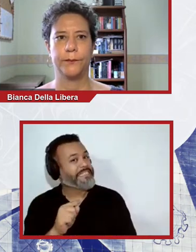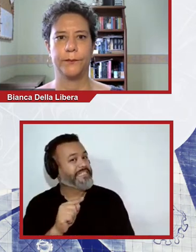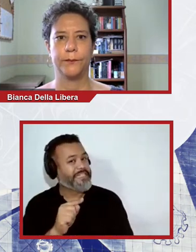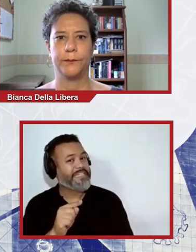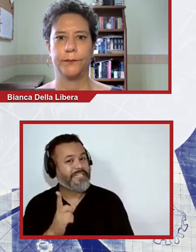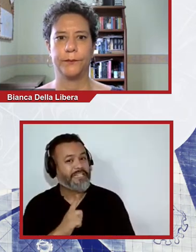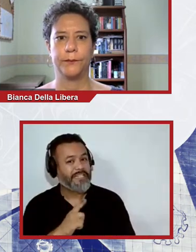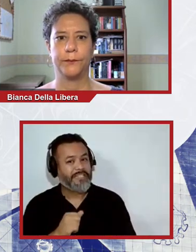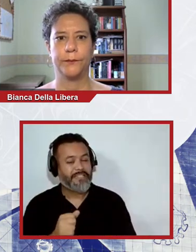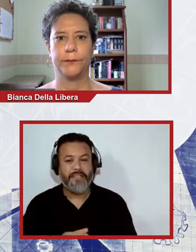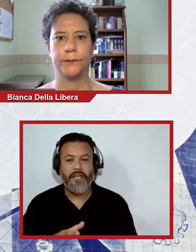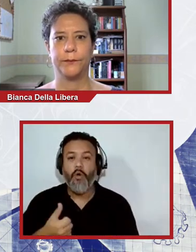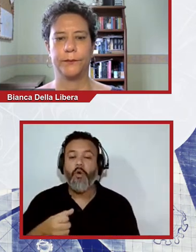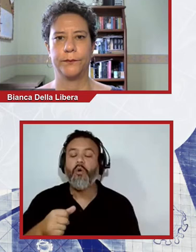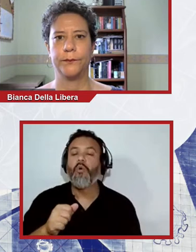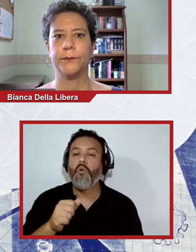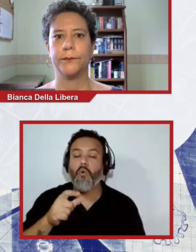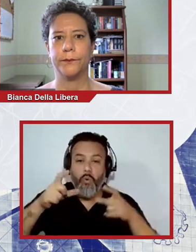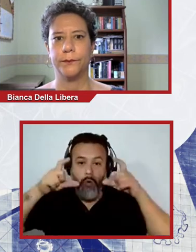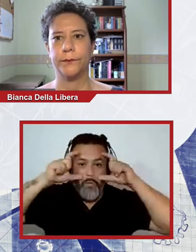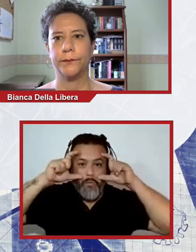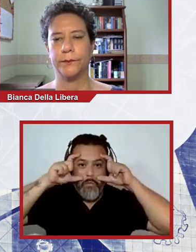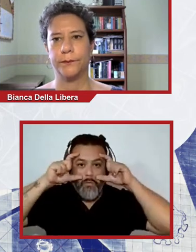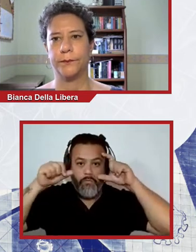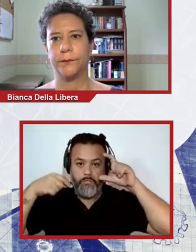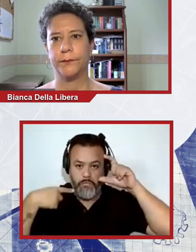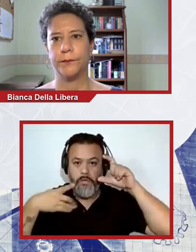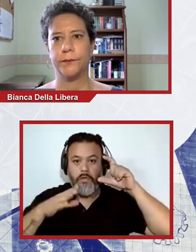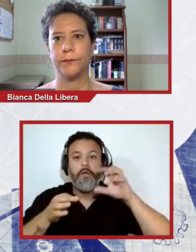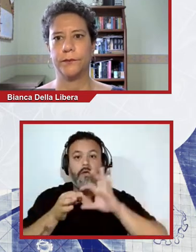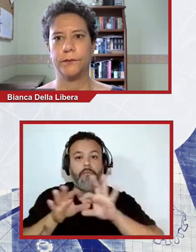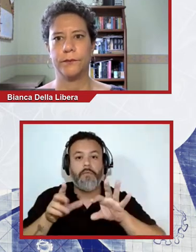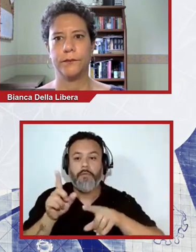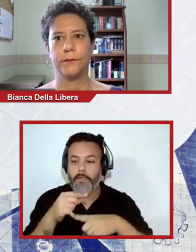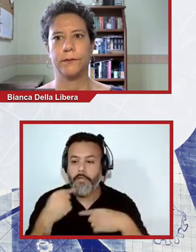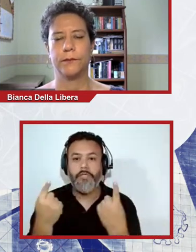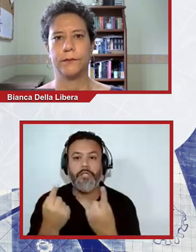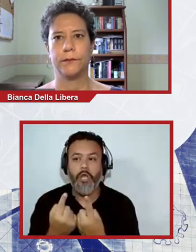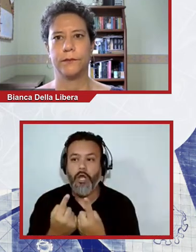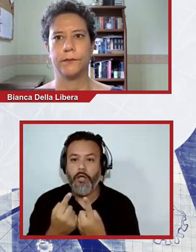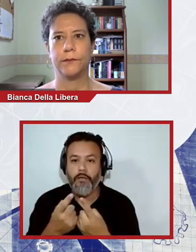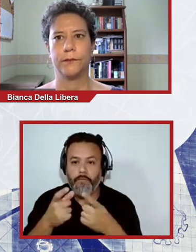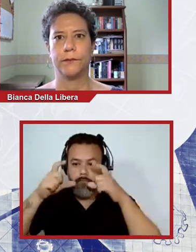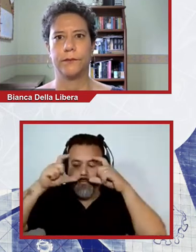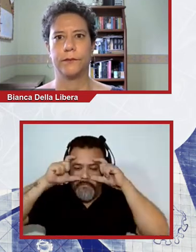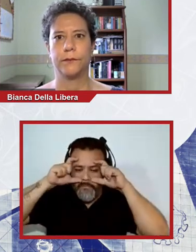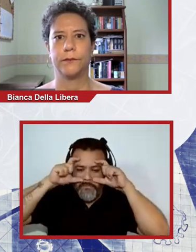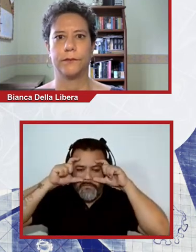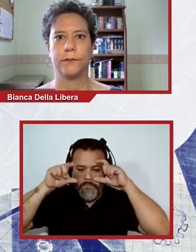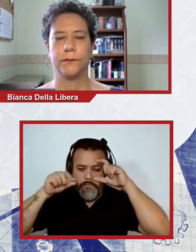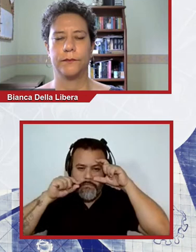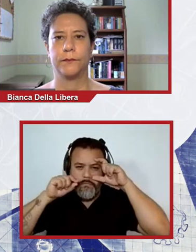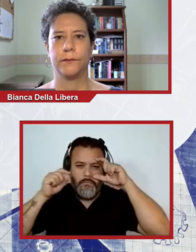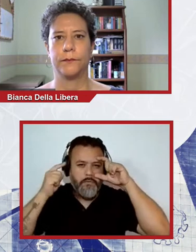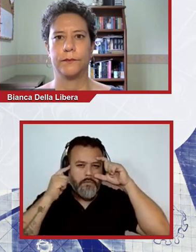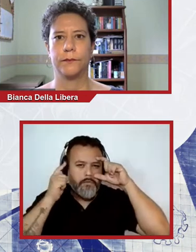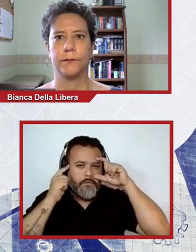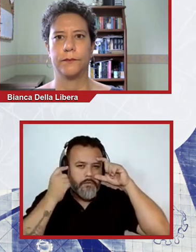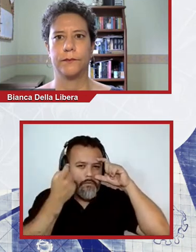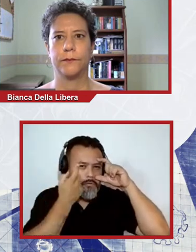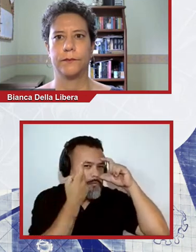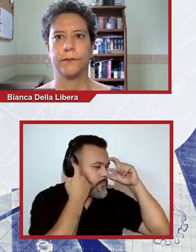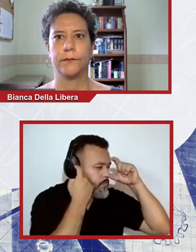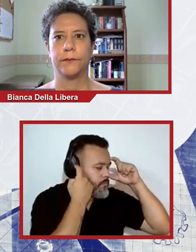que é um óculos, né, que permite você colocar um negocinho no